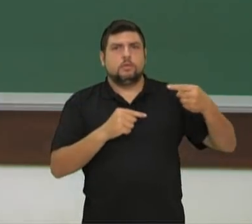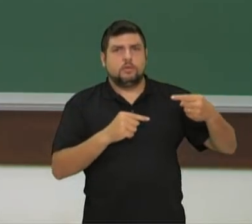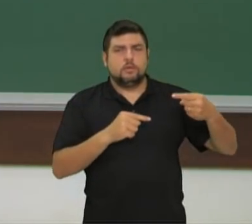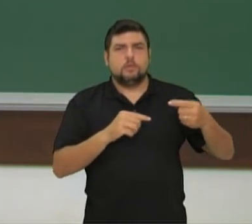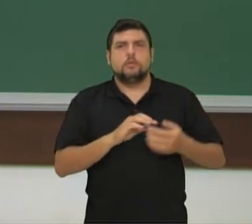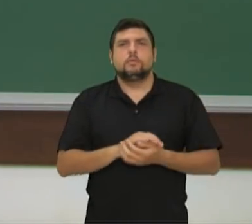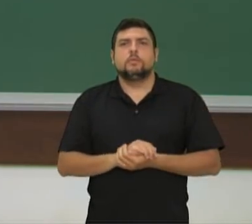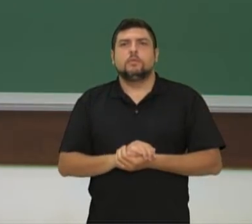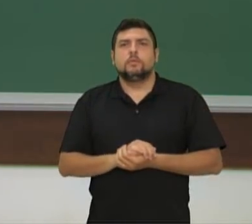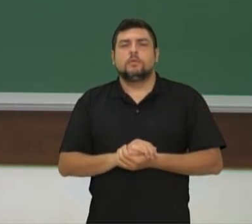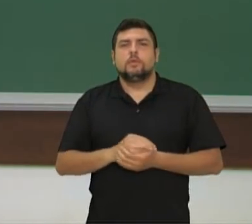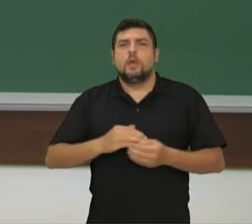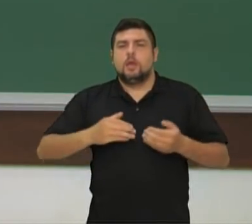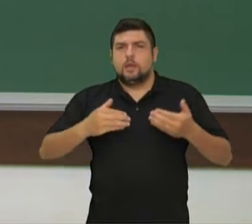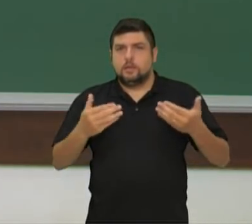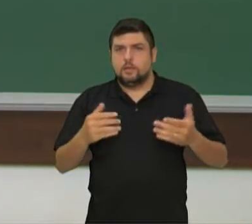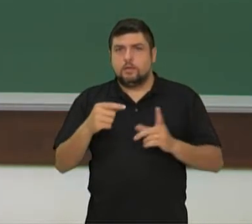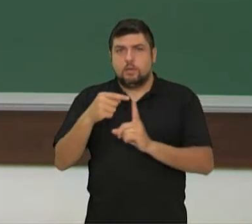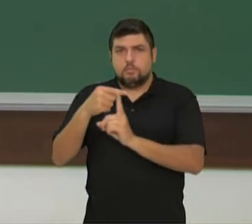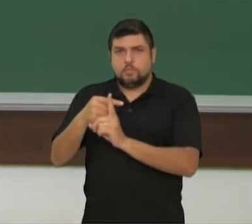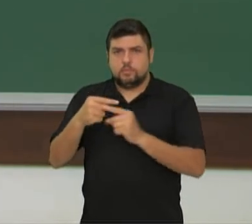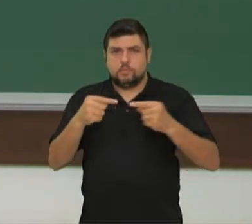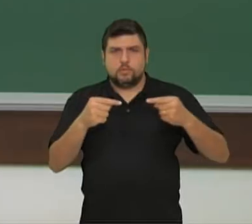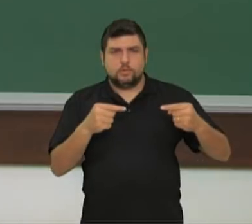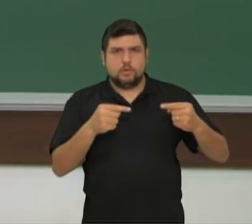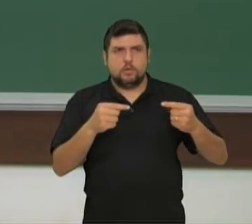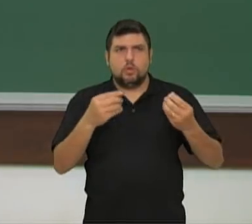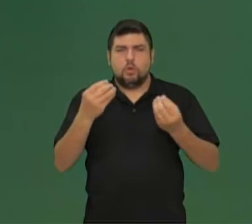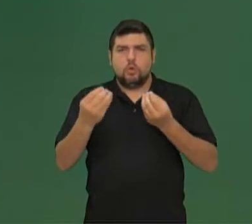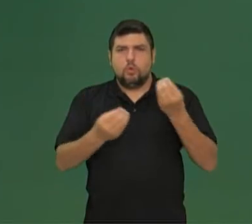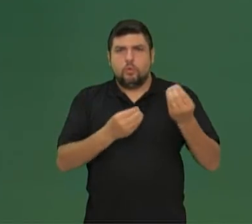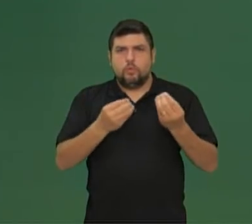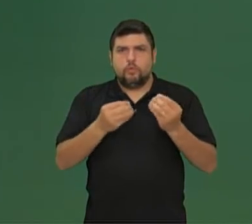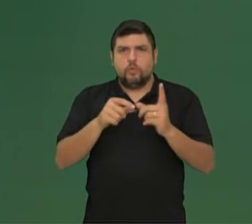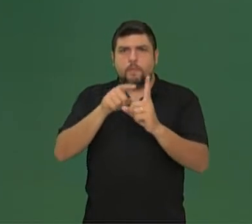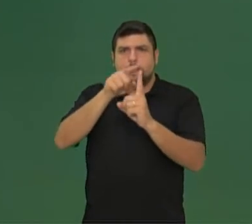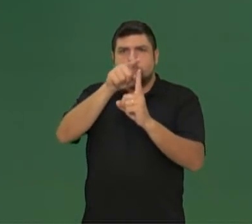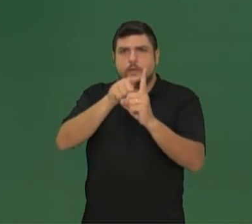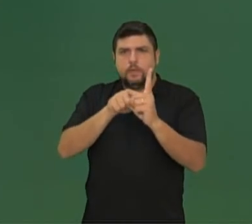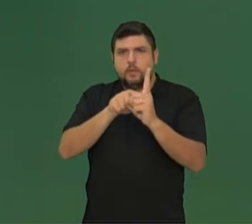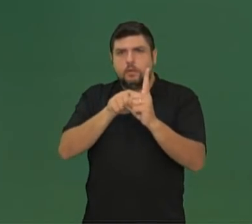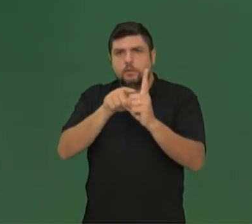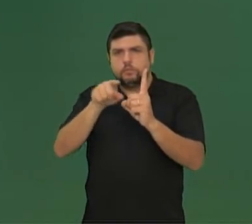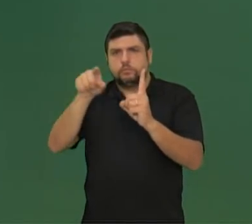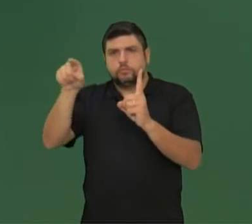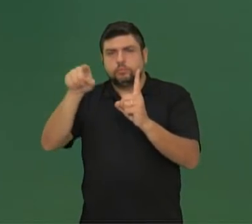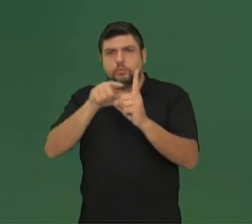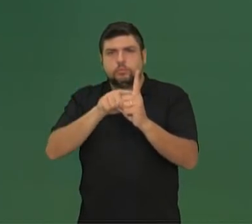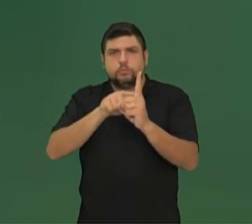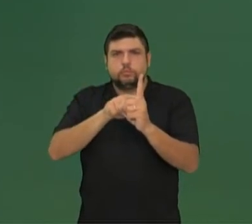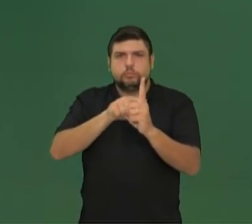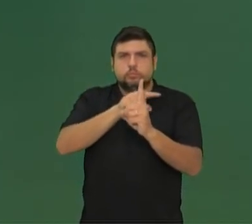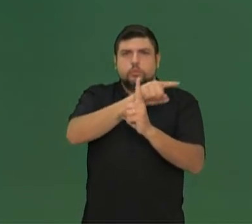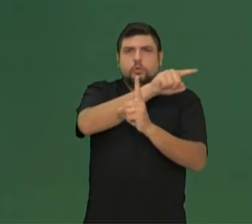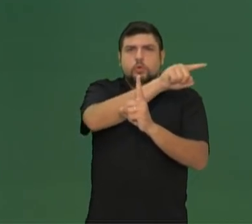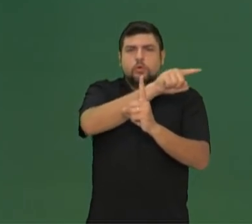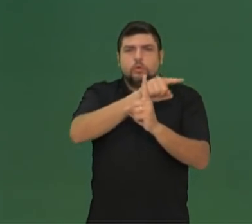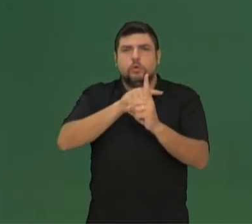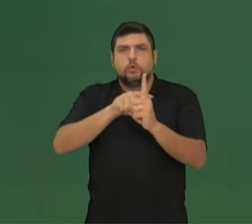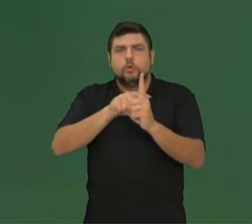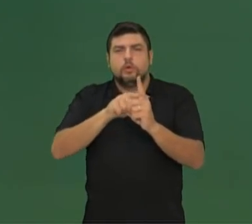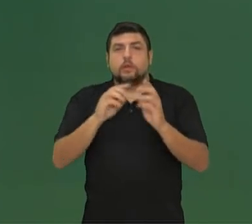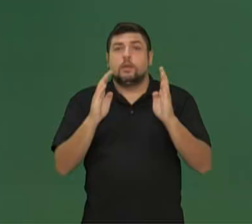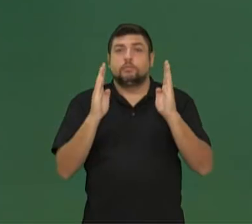aqui que aqui agora, com isso, eu tenho a função modular do quê? De x. Olha como que ela se comporta no